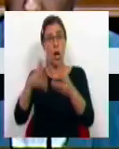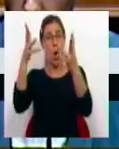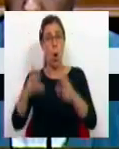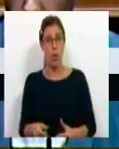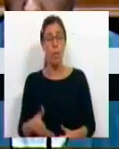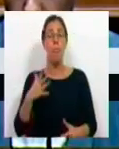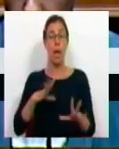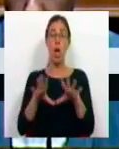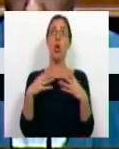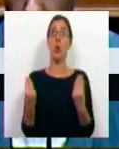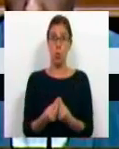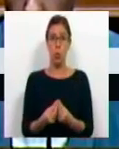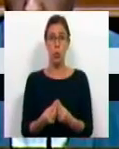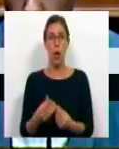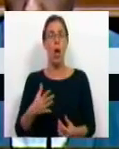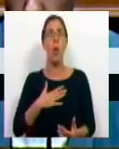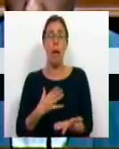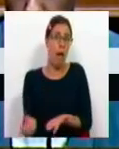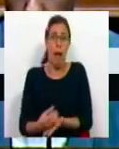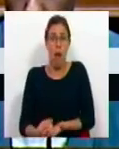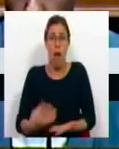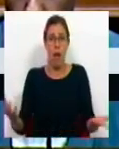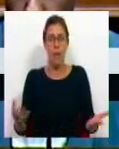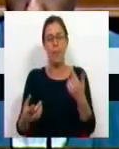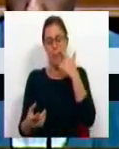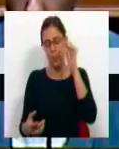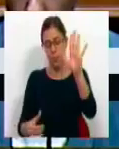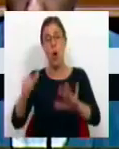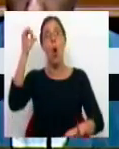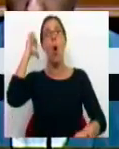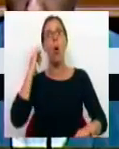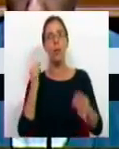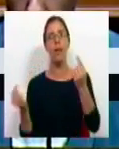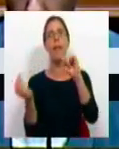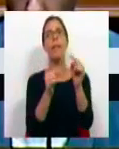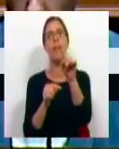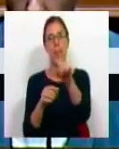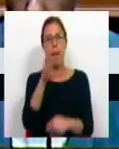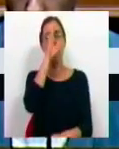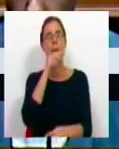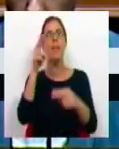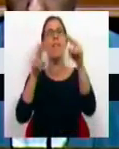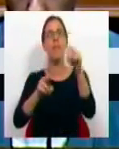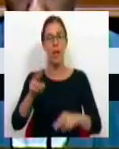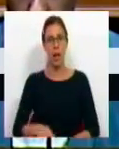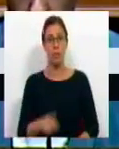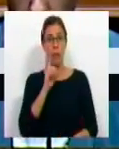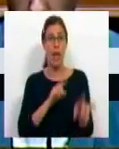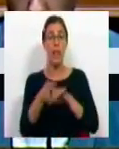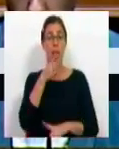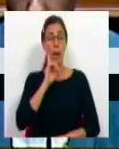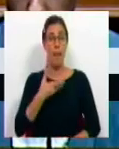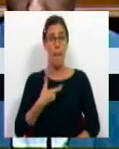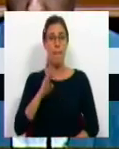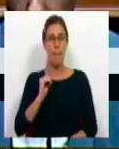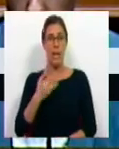orçamento. Querem tudo e não querem nada. Vejamos ontem o que aconteceu no debate com o Sr. Ministro das Finanças. Uma deputada do